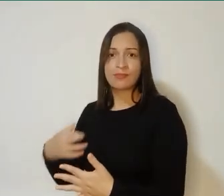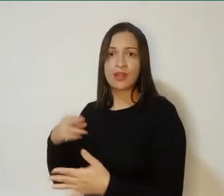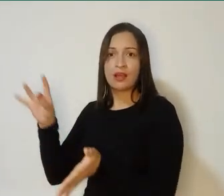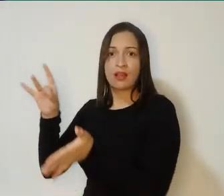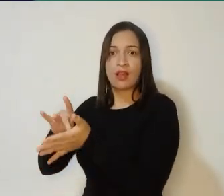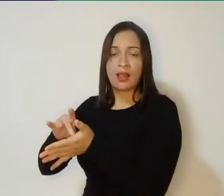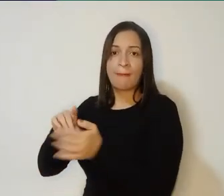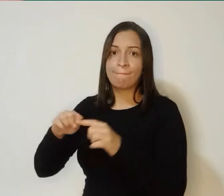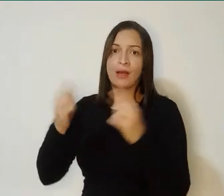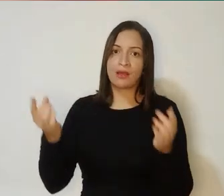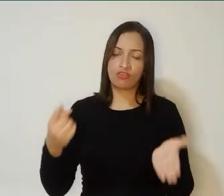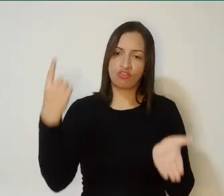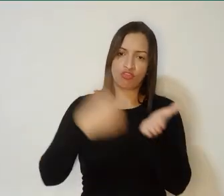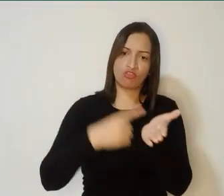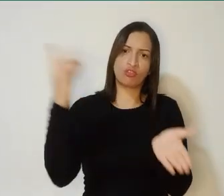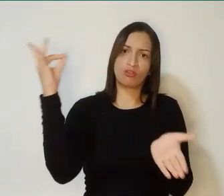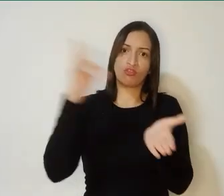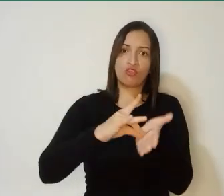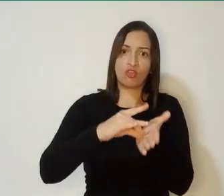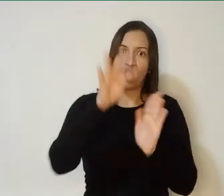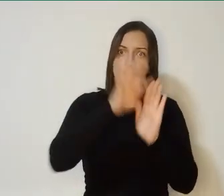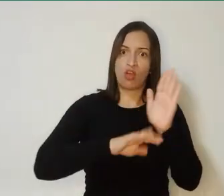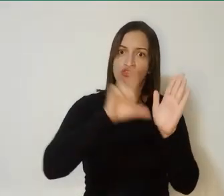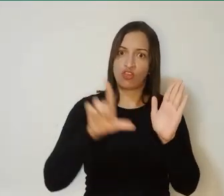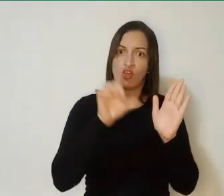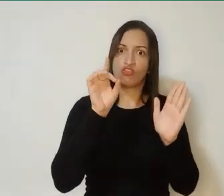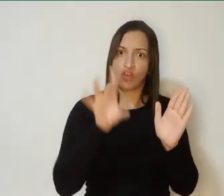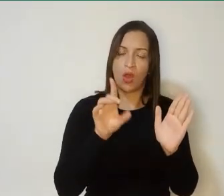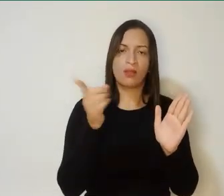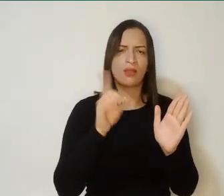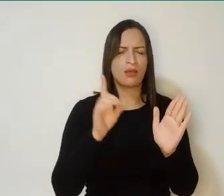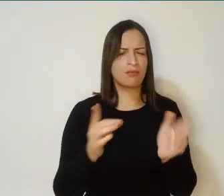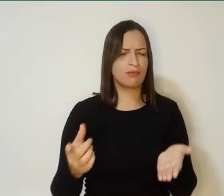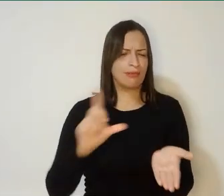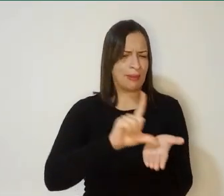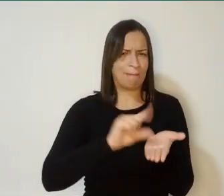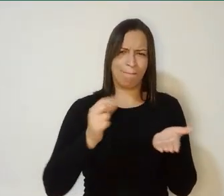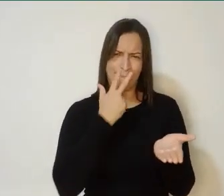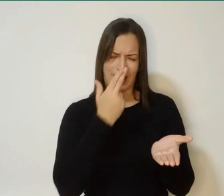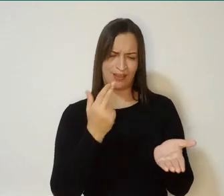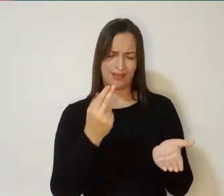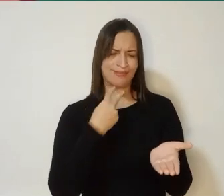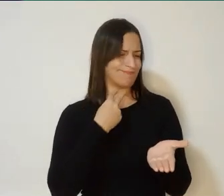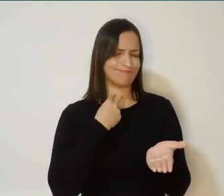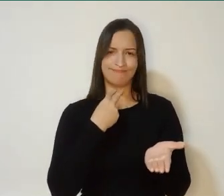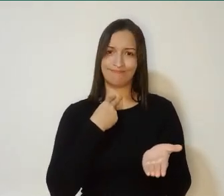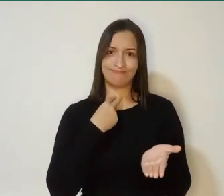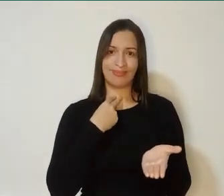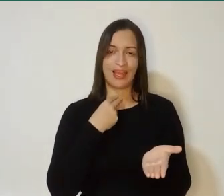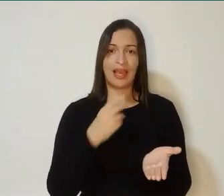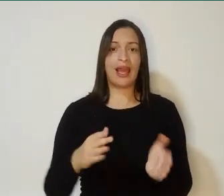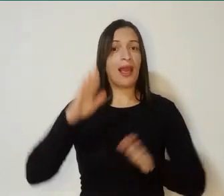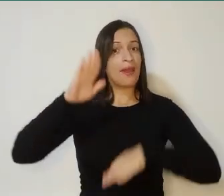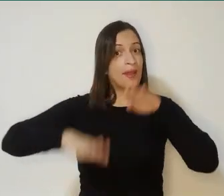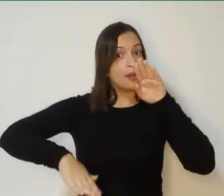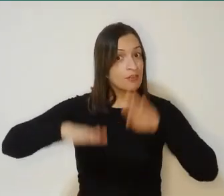não é se comprometer com a realidade, senão ele seria um artigo científico. Tá? Então vamos pensar nisso. Não existe comprometimento